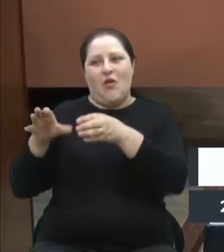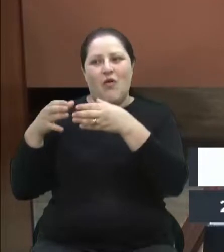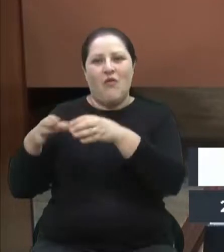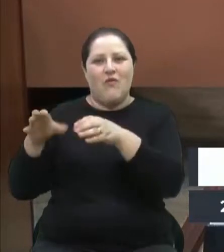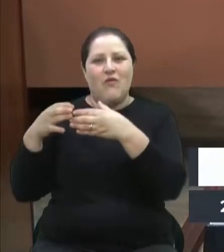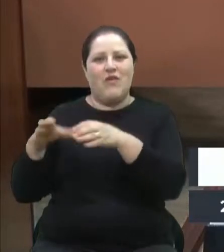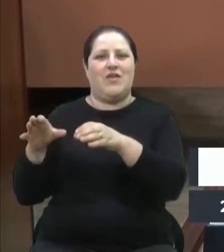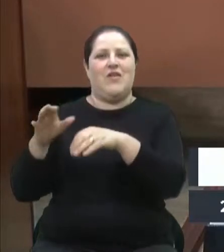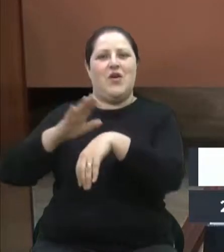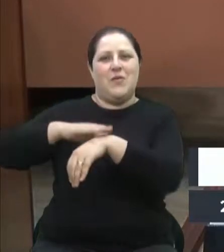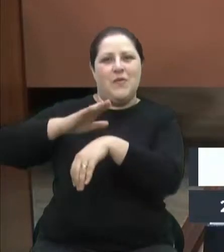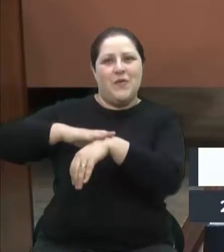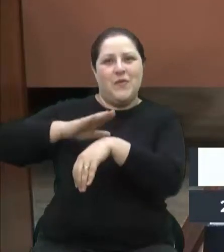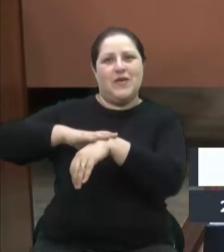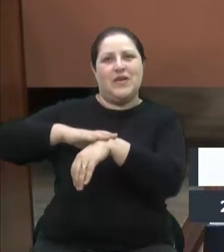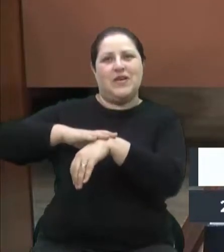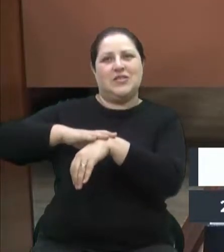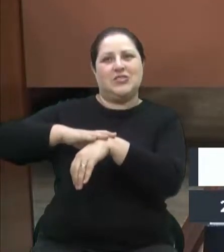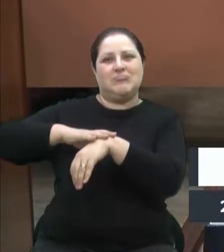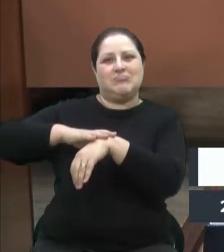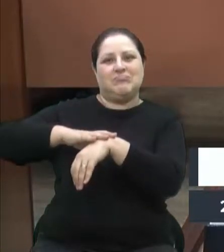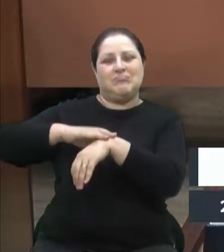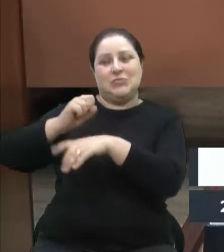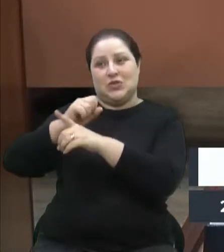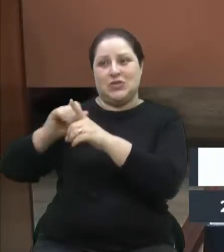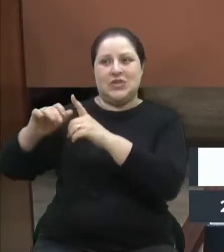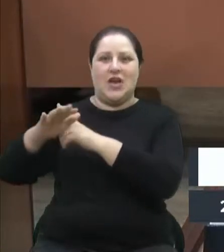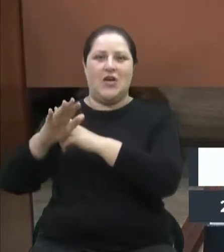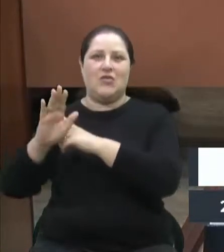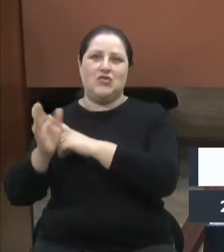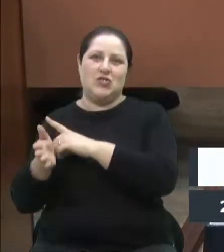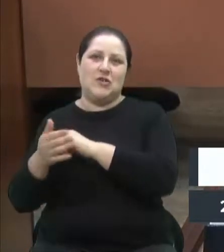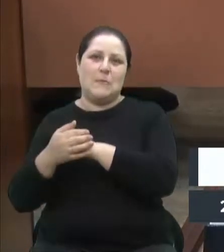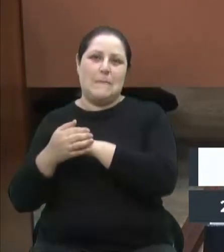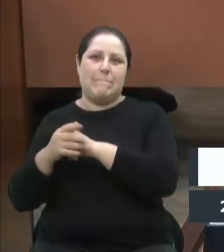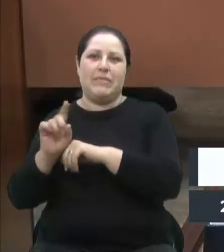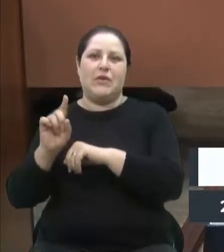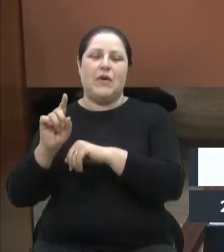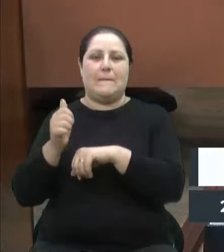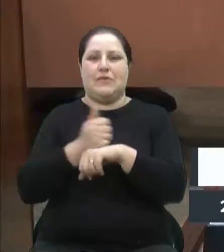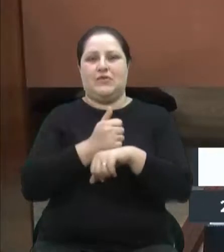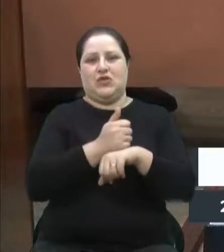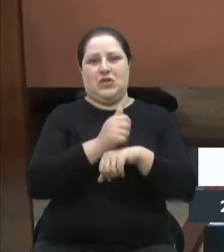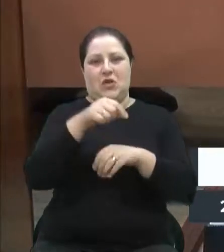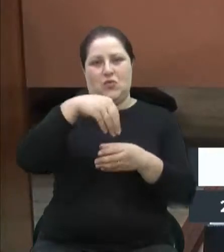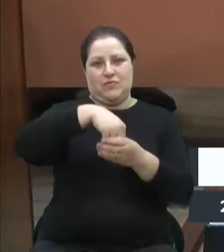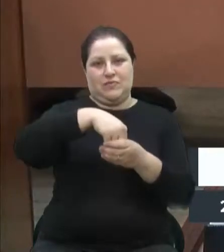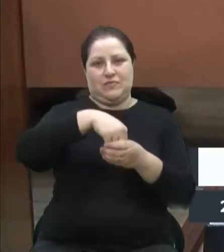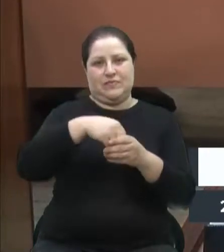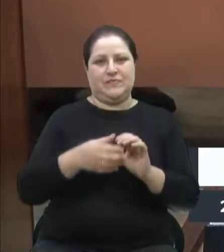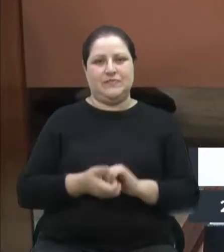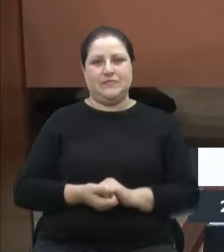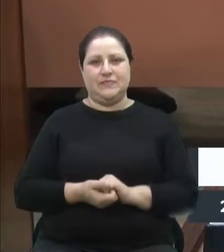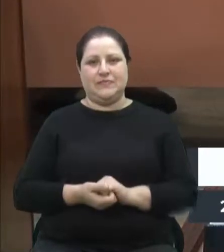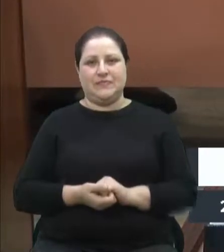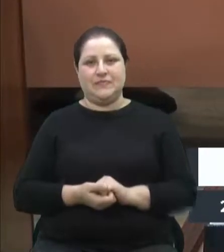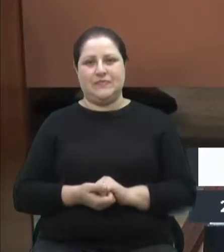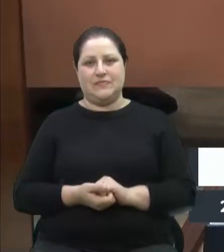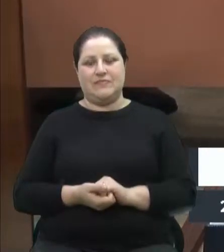em momentos de social o caso não não profissional aqui dentro e